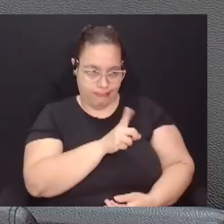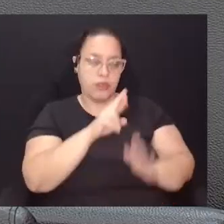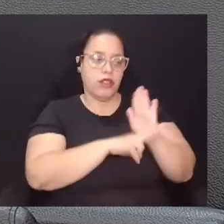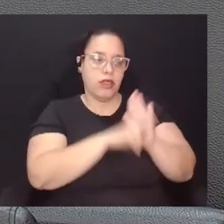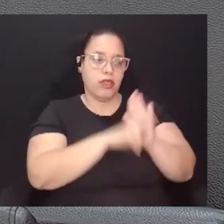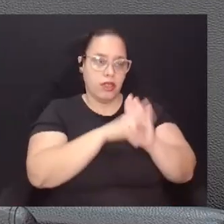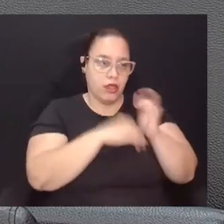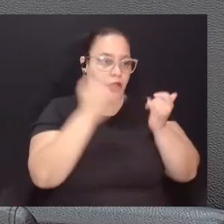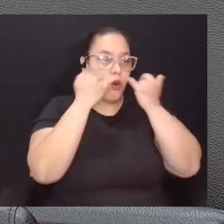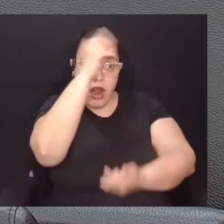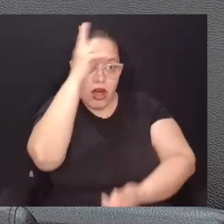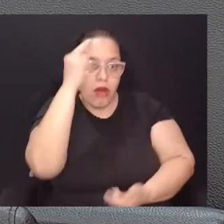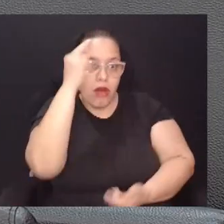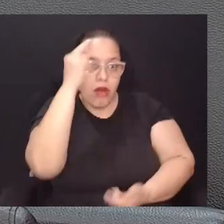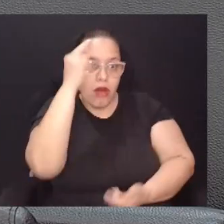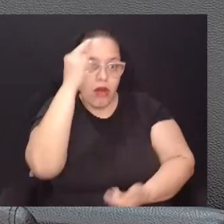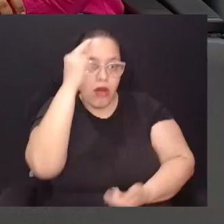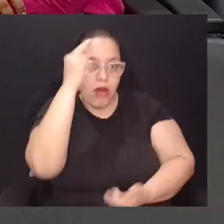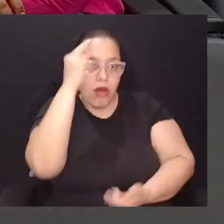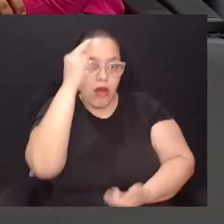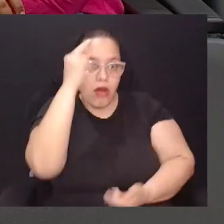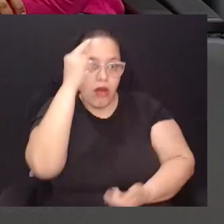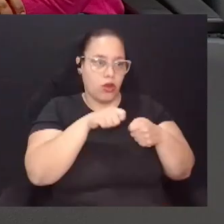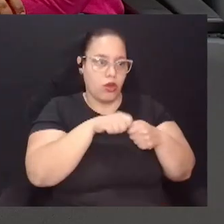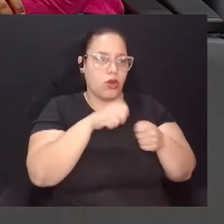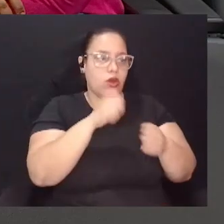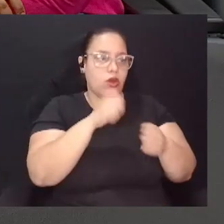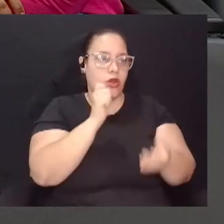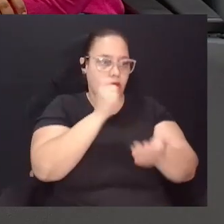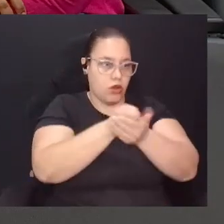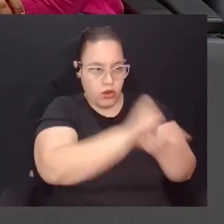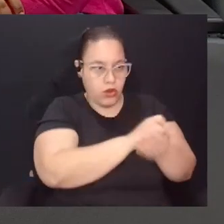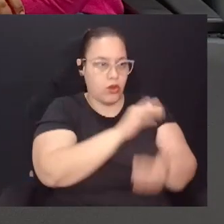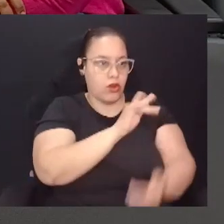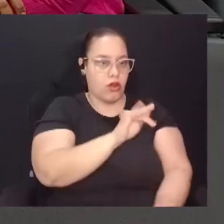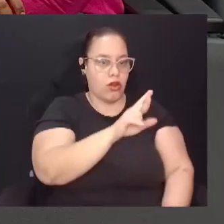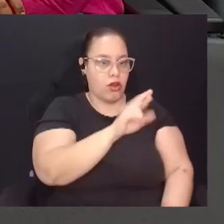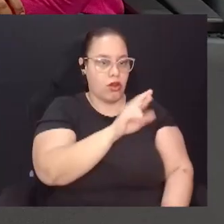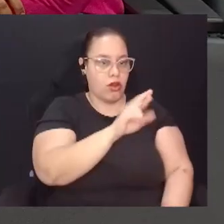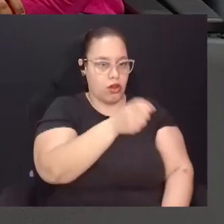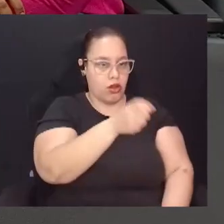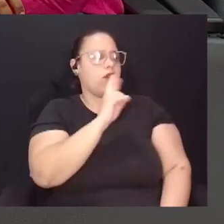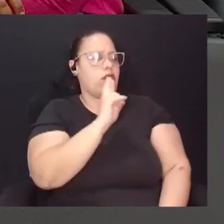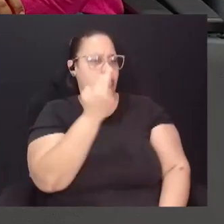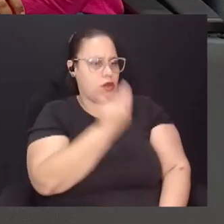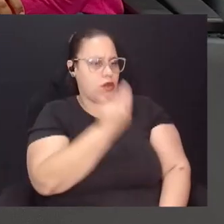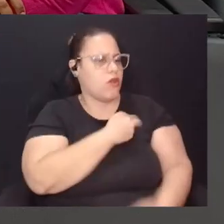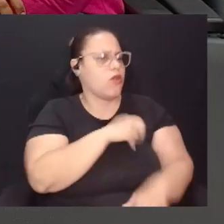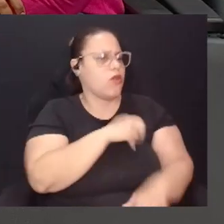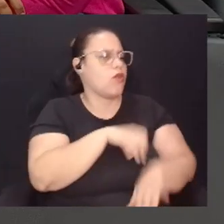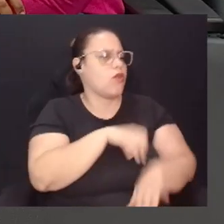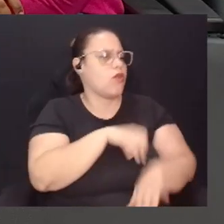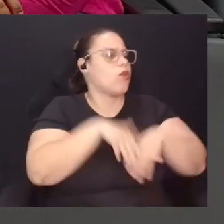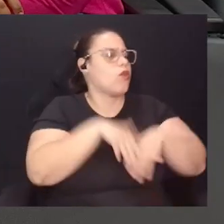gente fez o requerimento de informação para a prefeitura, que é responsável, inclusive, para fazer esses pagamentos com a FRX, para que ela respondesse quais as